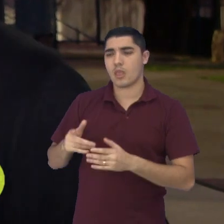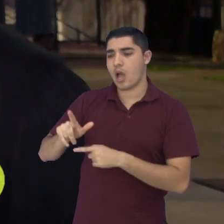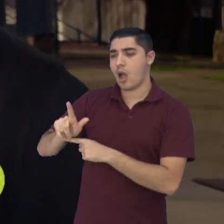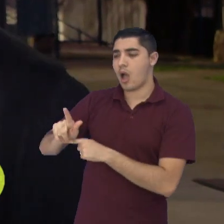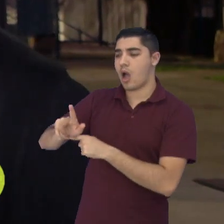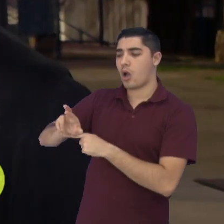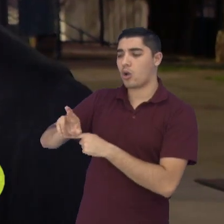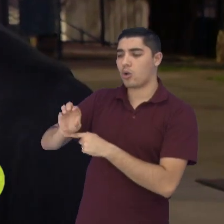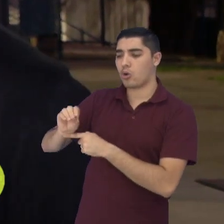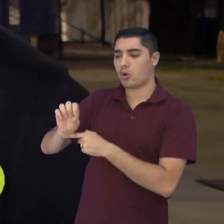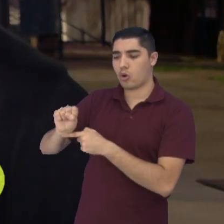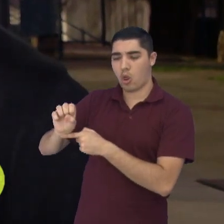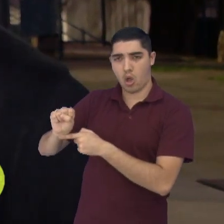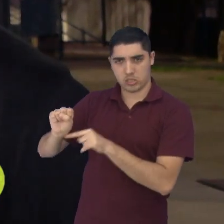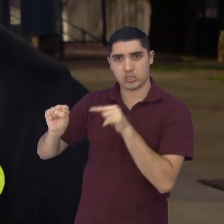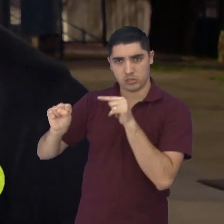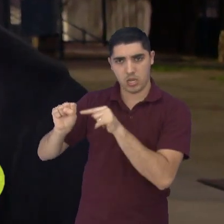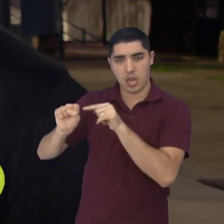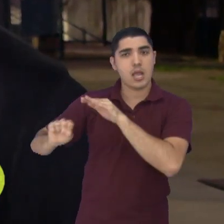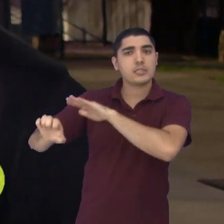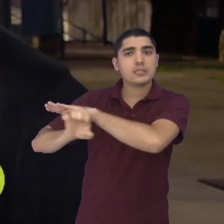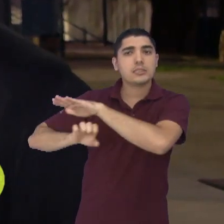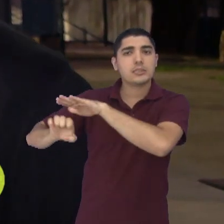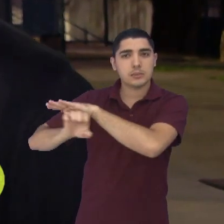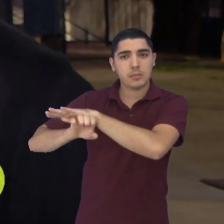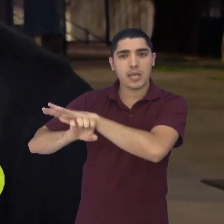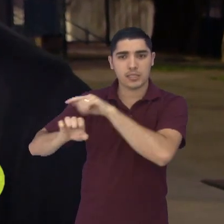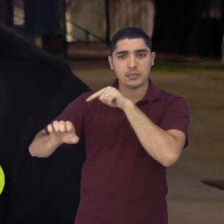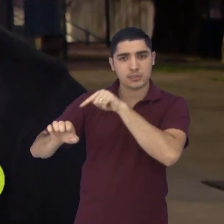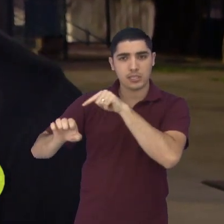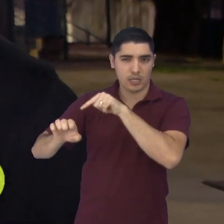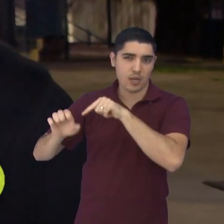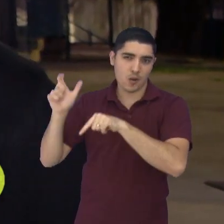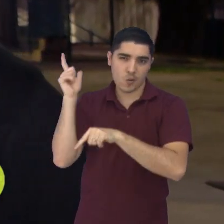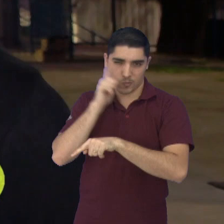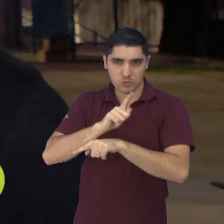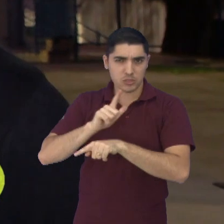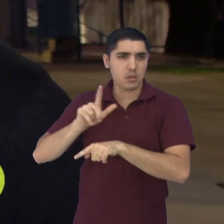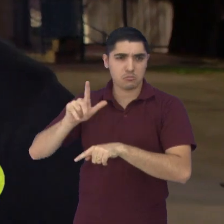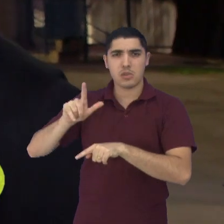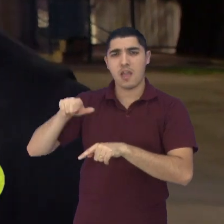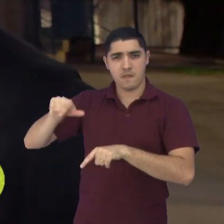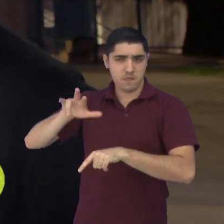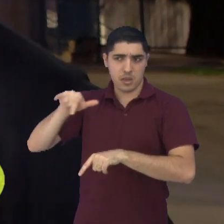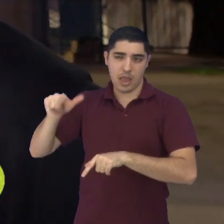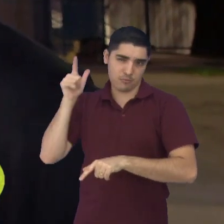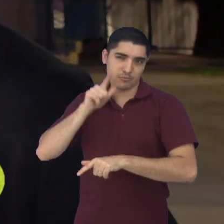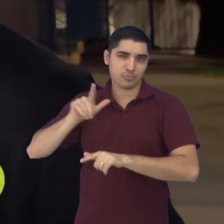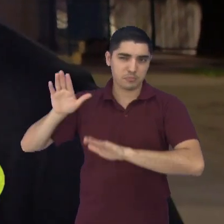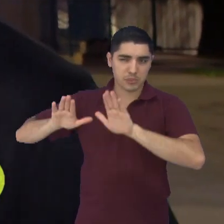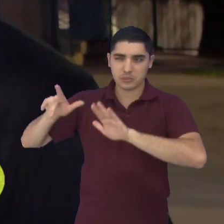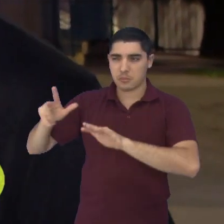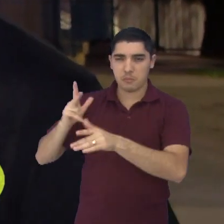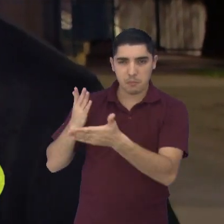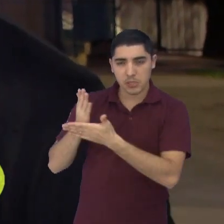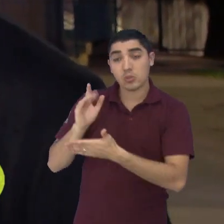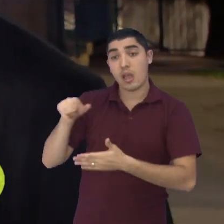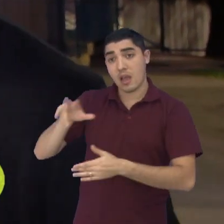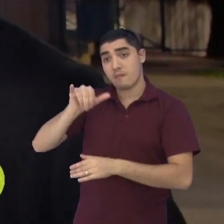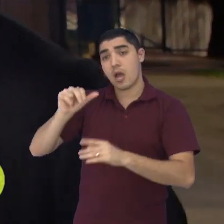empresa que ganhou a concessão, ela vai conversar com qualquer empresa que queira,